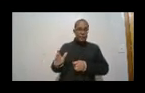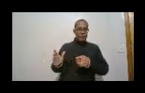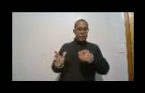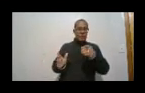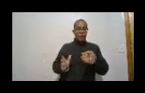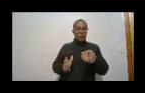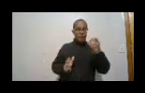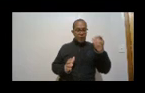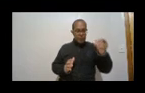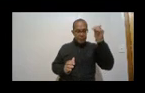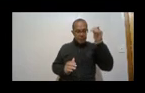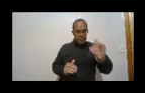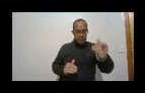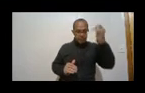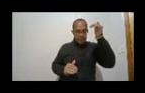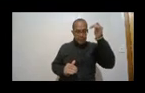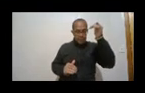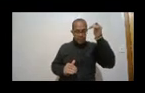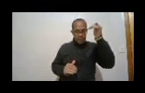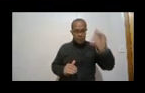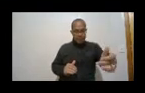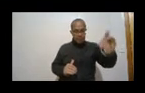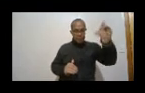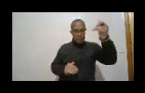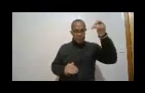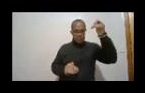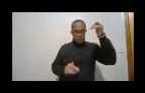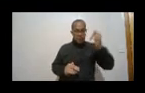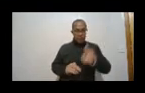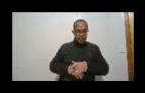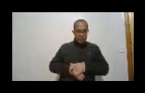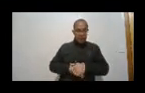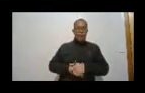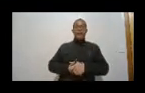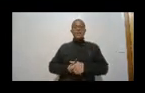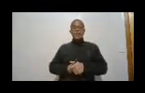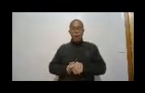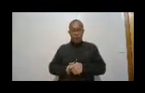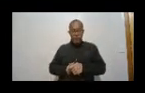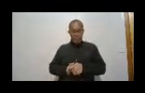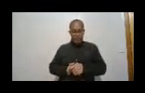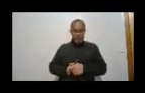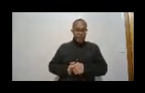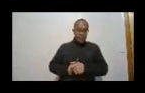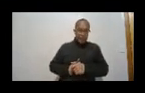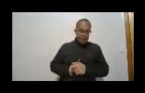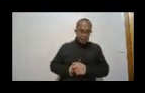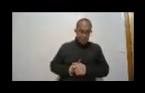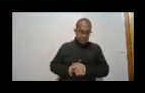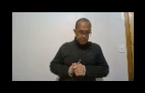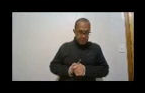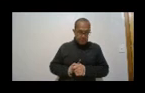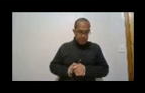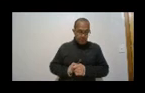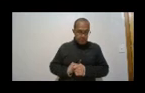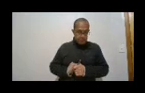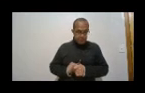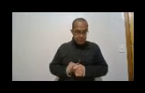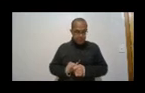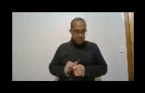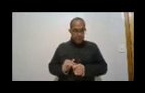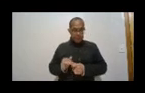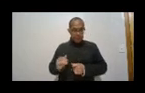hidrossolúvel, certo? De que forma? Oxidação, hidrólise, redução, tá? Fase 2 da biotransformação